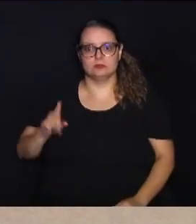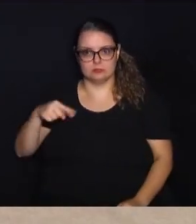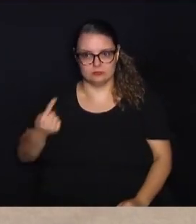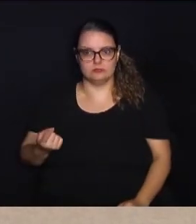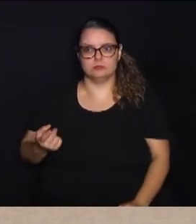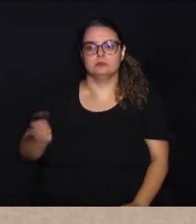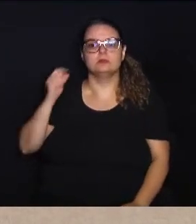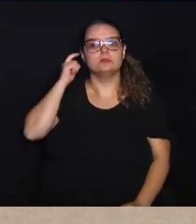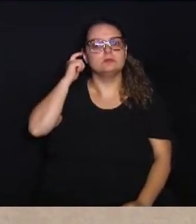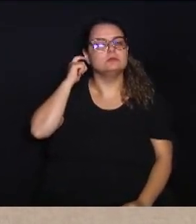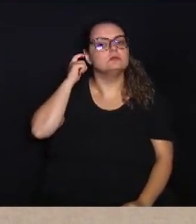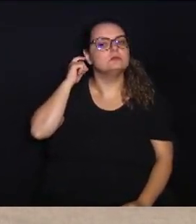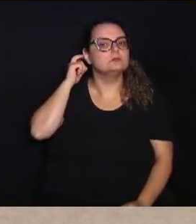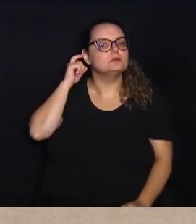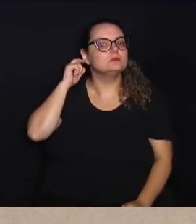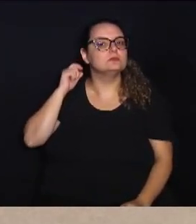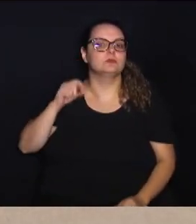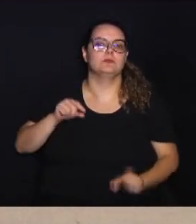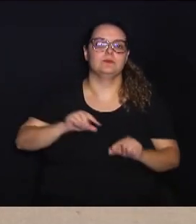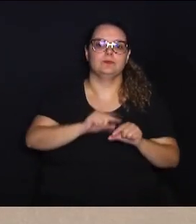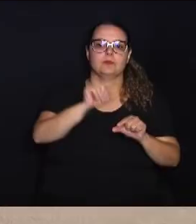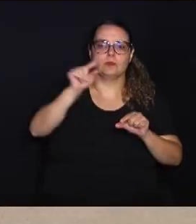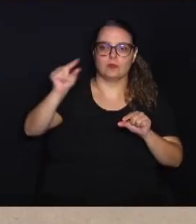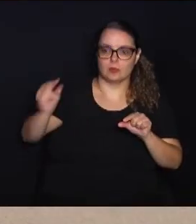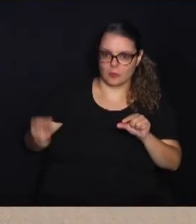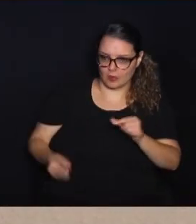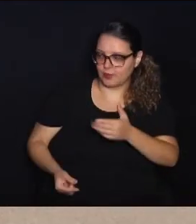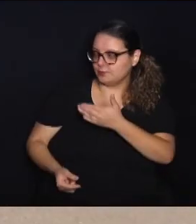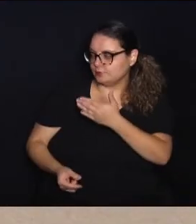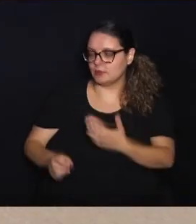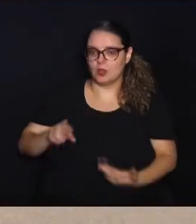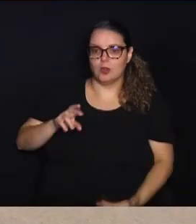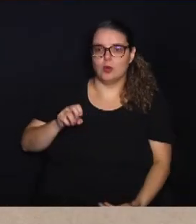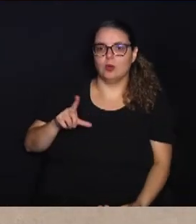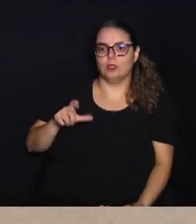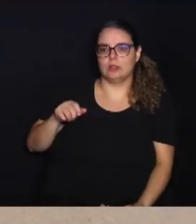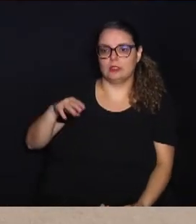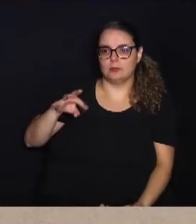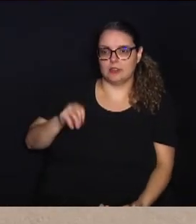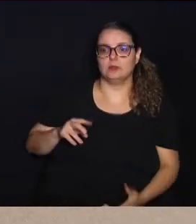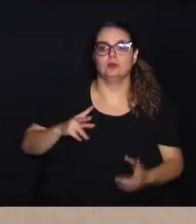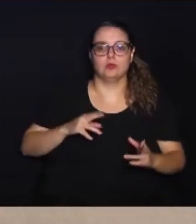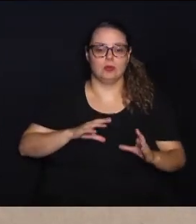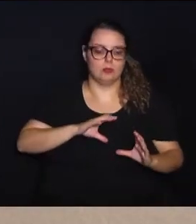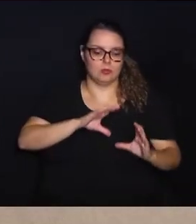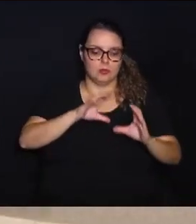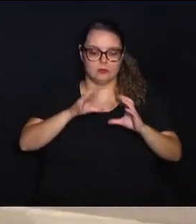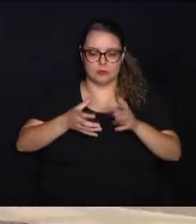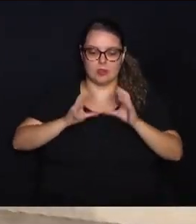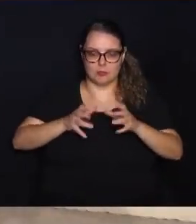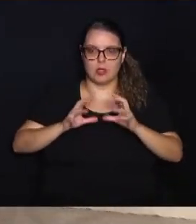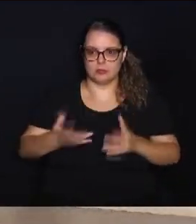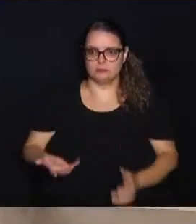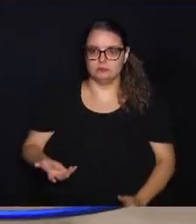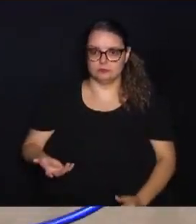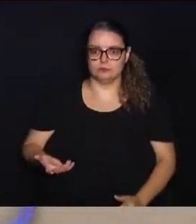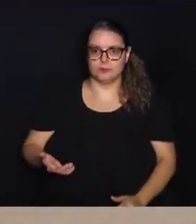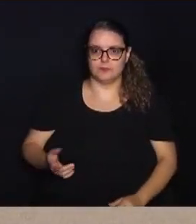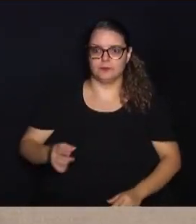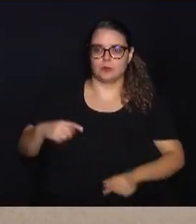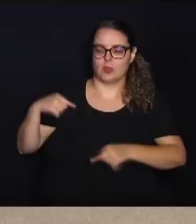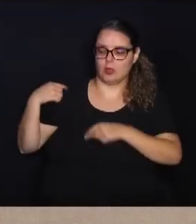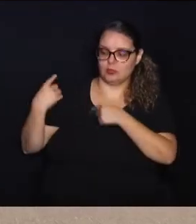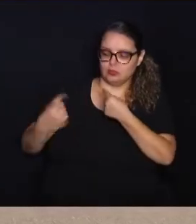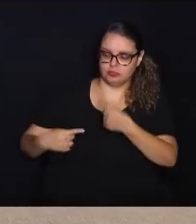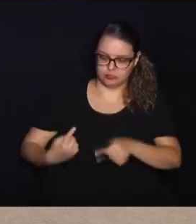pelo chão. Inclusive, é uma das maiores dificuldades das ginastas com esses 2 aparelhos, porque eles podem sair rolando pelo tapete. Então, a